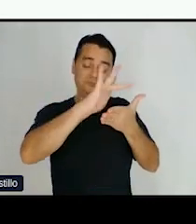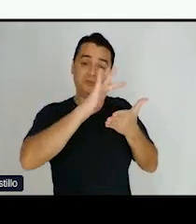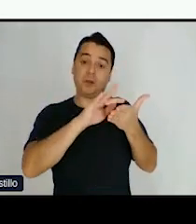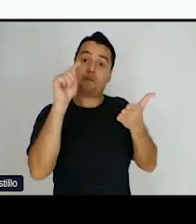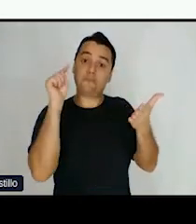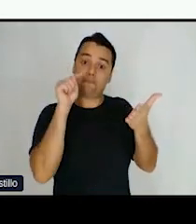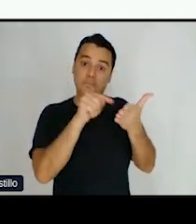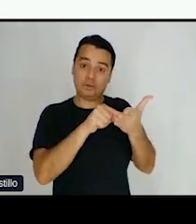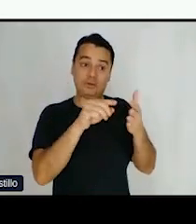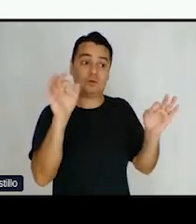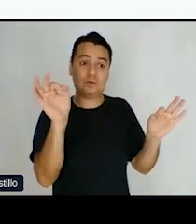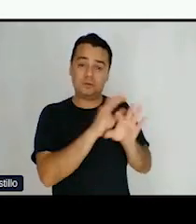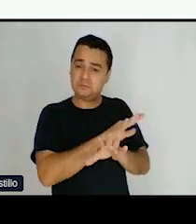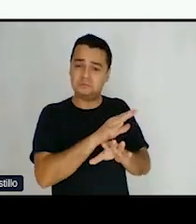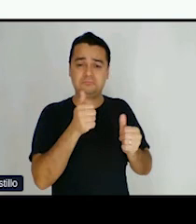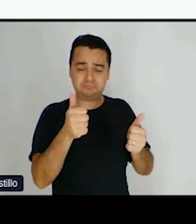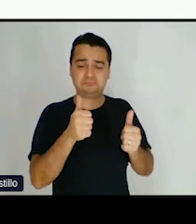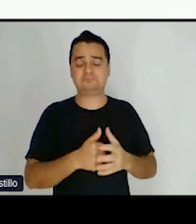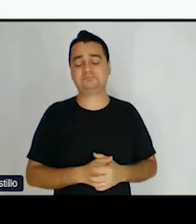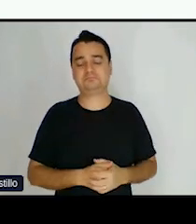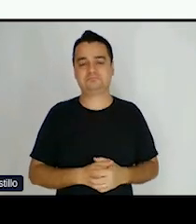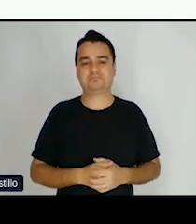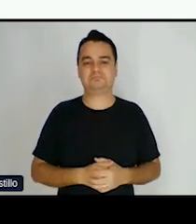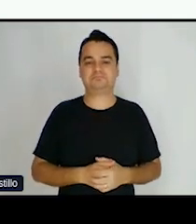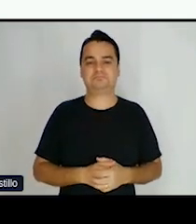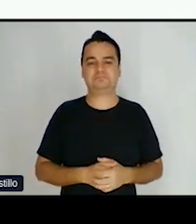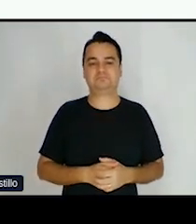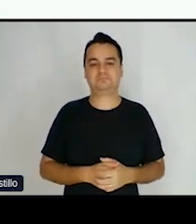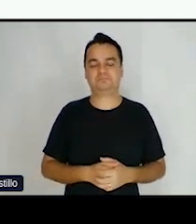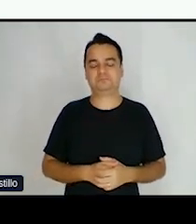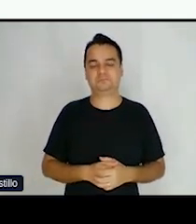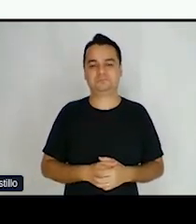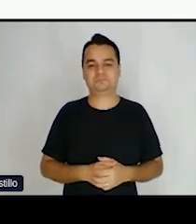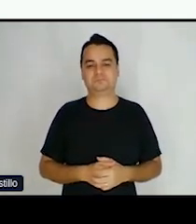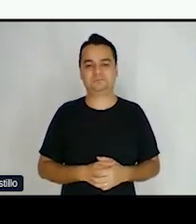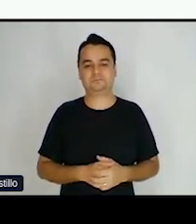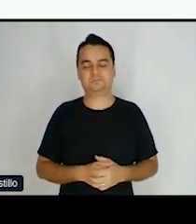Eu vou clicar no concluir acordo, vamos ver o que acontece.